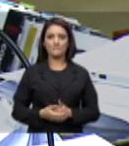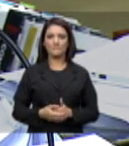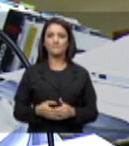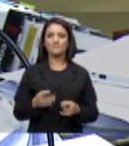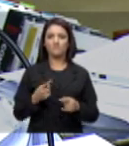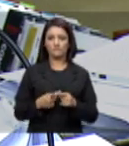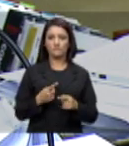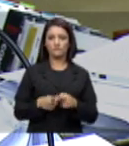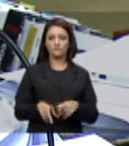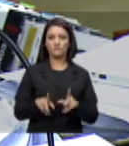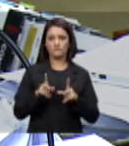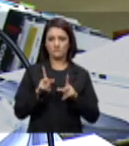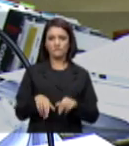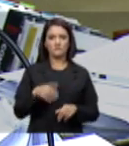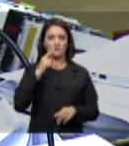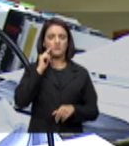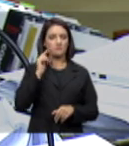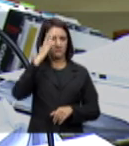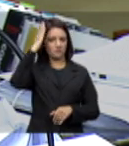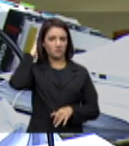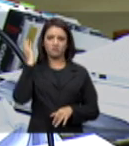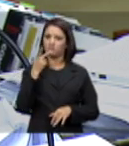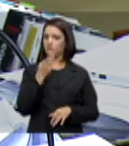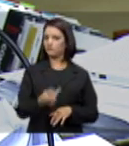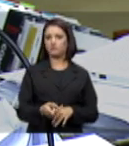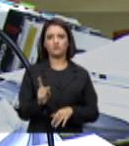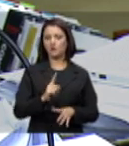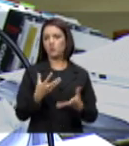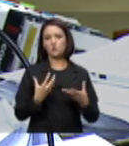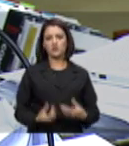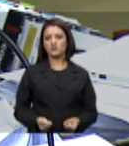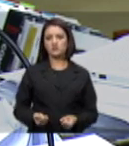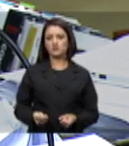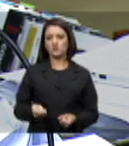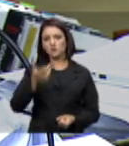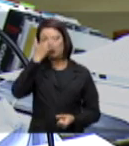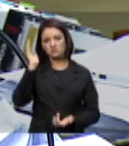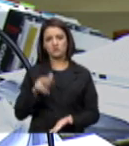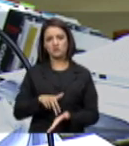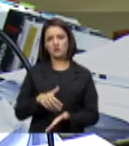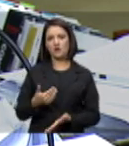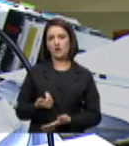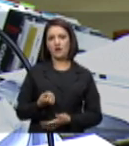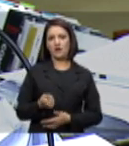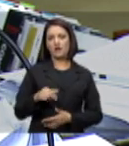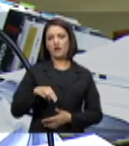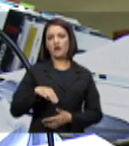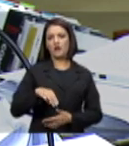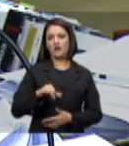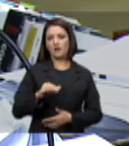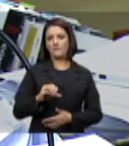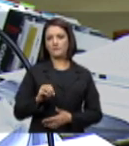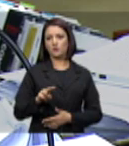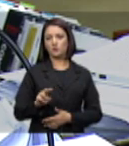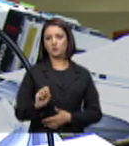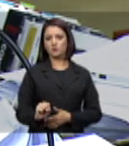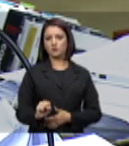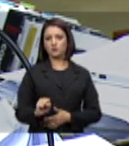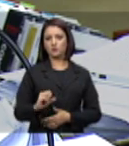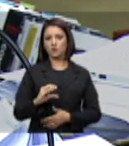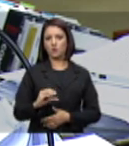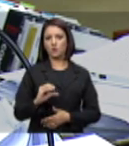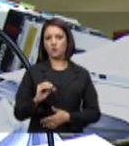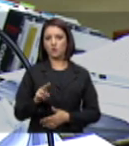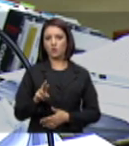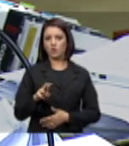afastou a legitimidade como também concordo do amigos cure aqui ouvir é uma ampliação do pedido cautelar